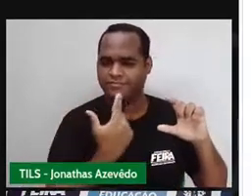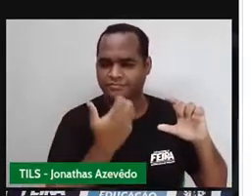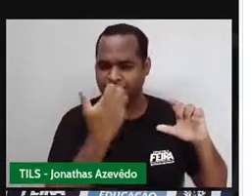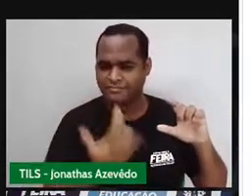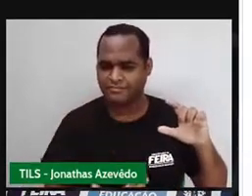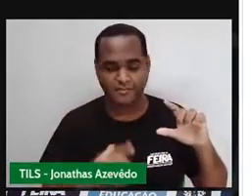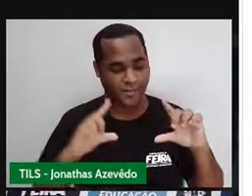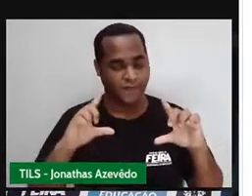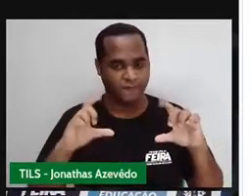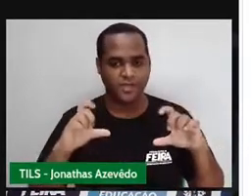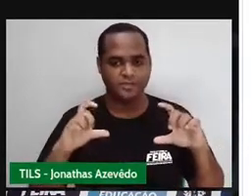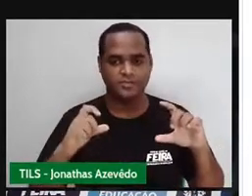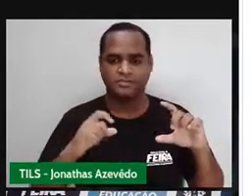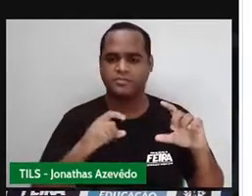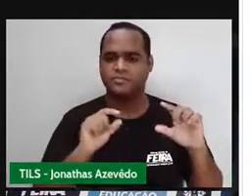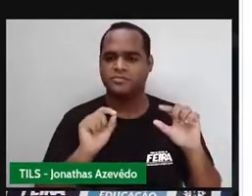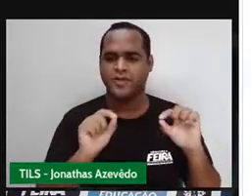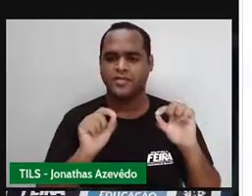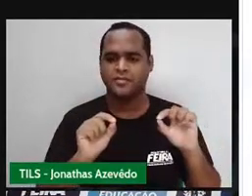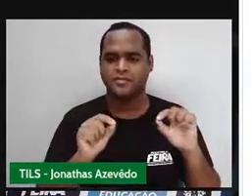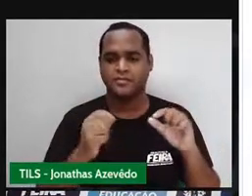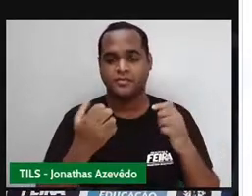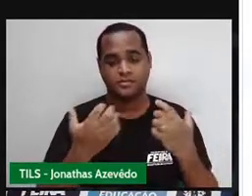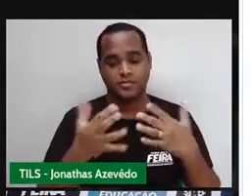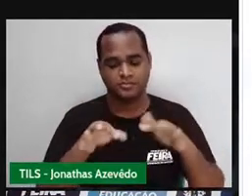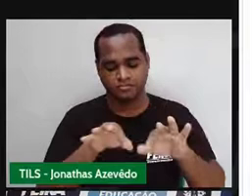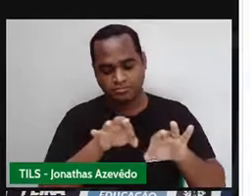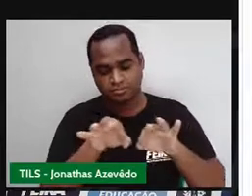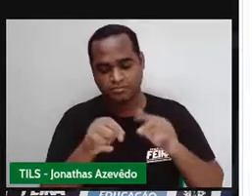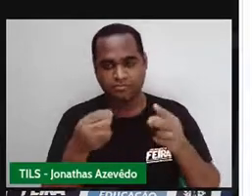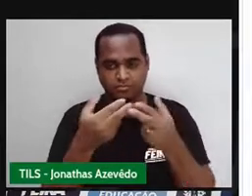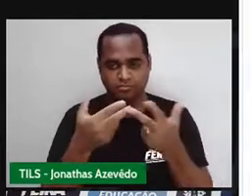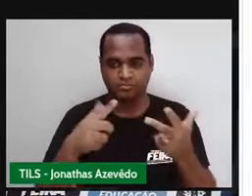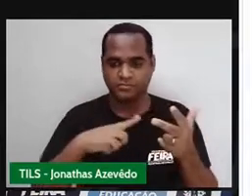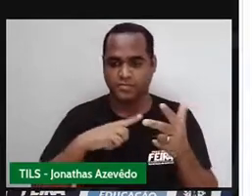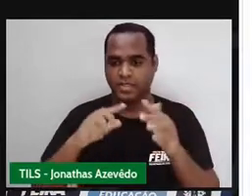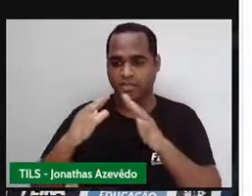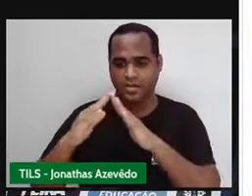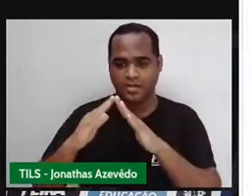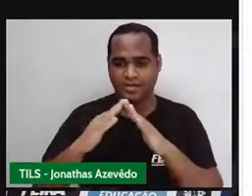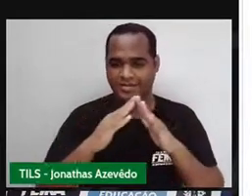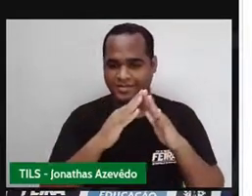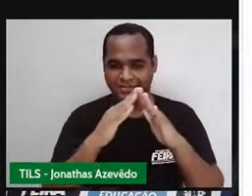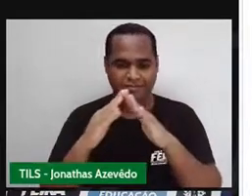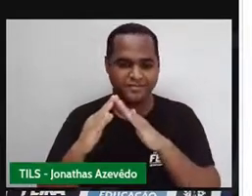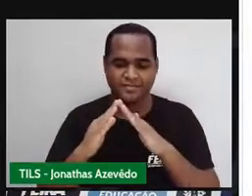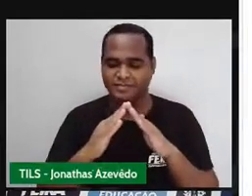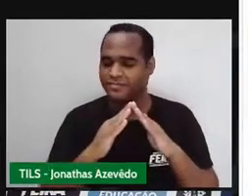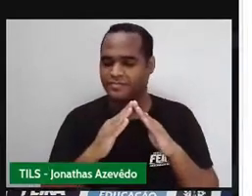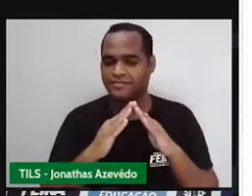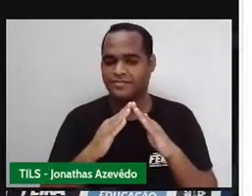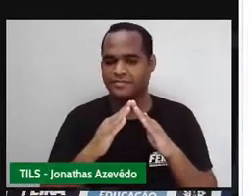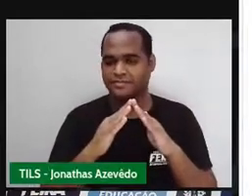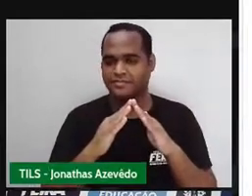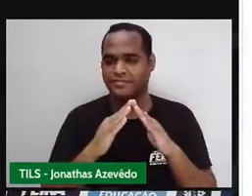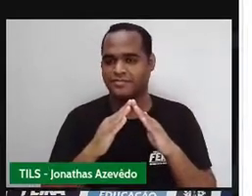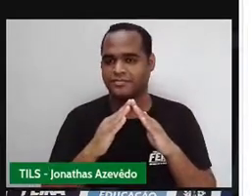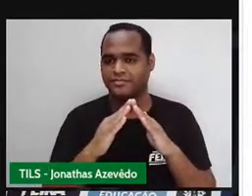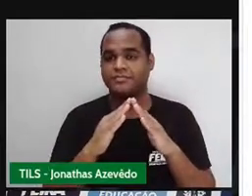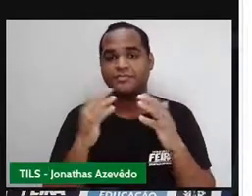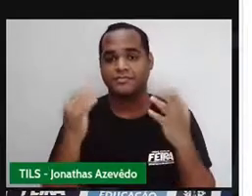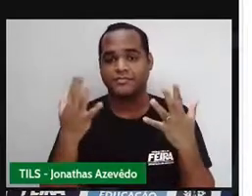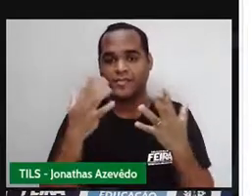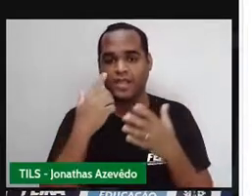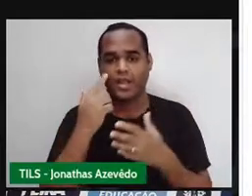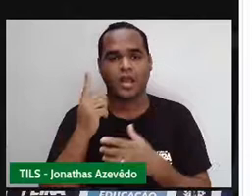figura né que forma toda a casa é que eu tô